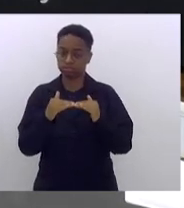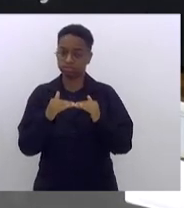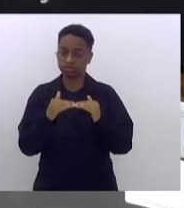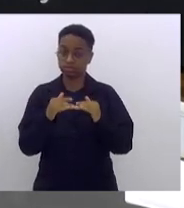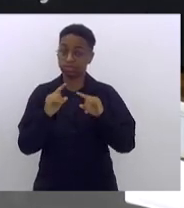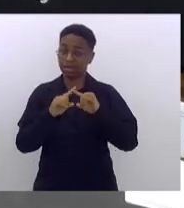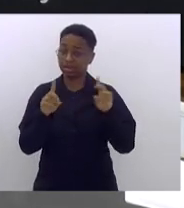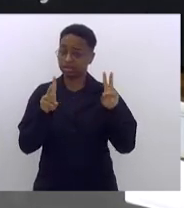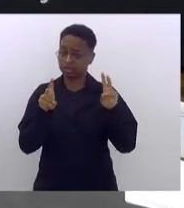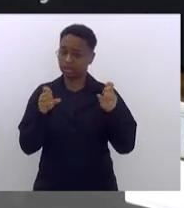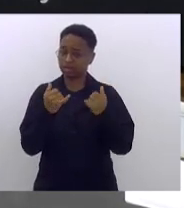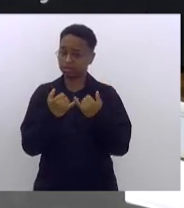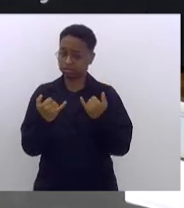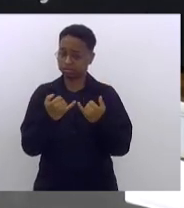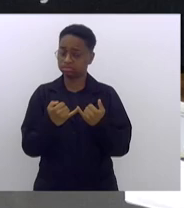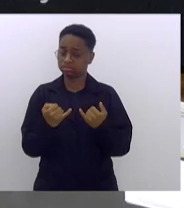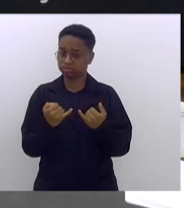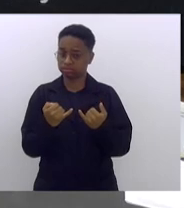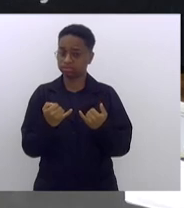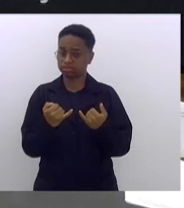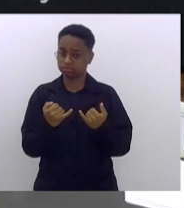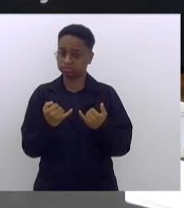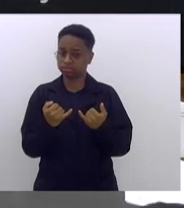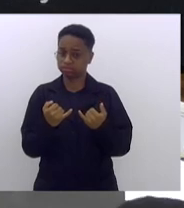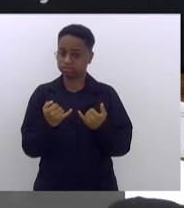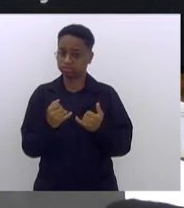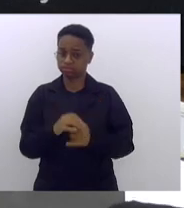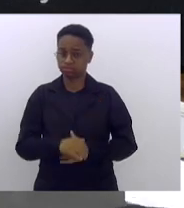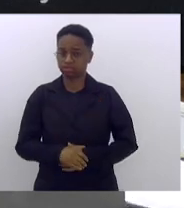tema era parecido. Era